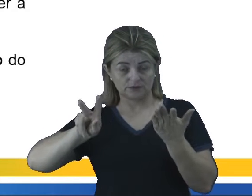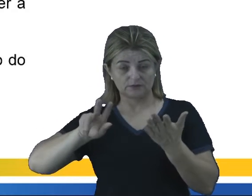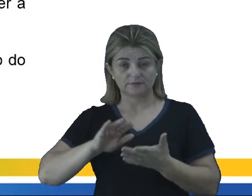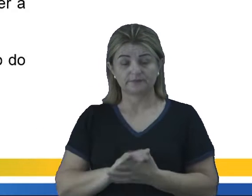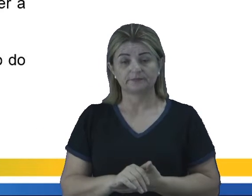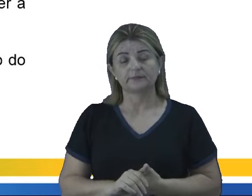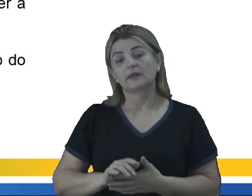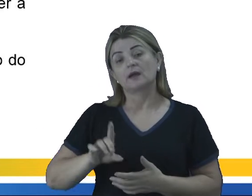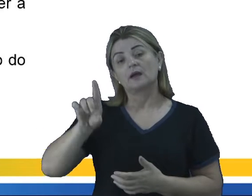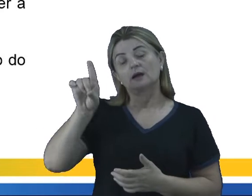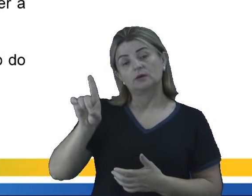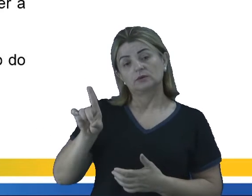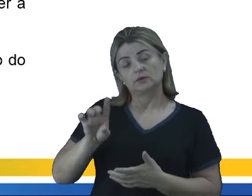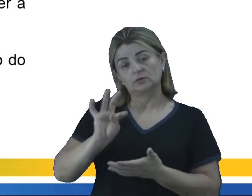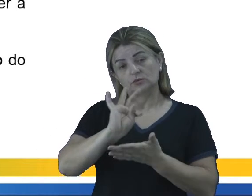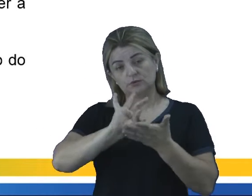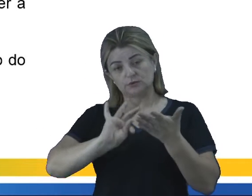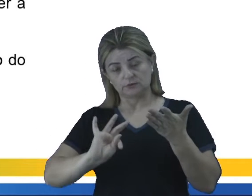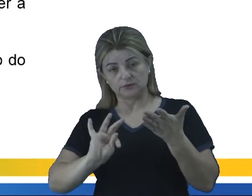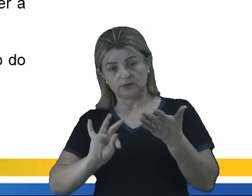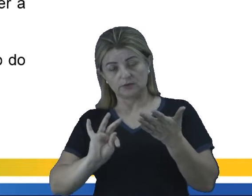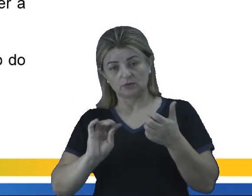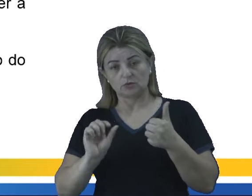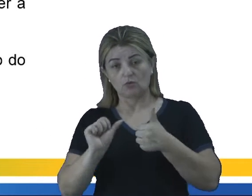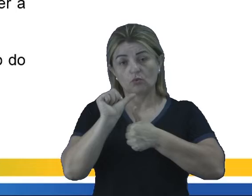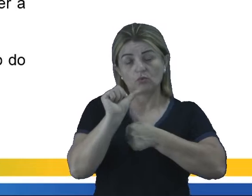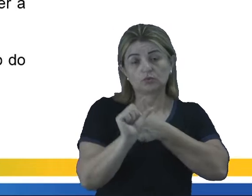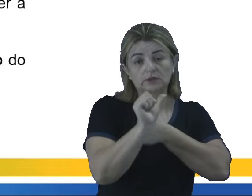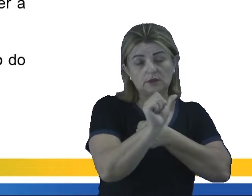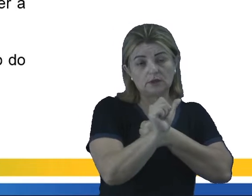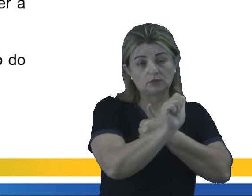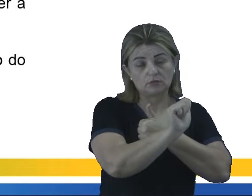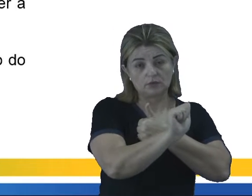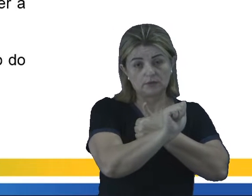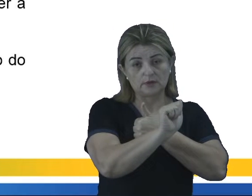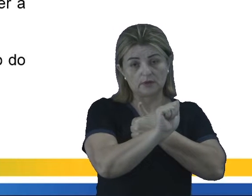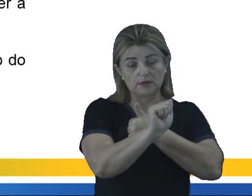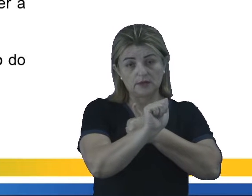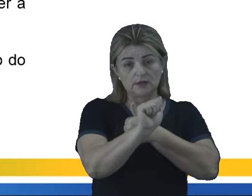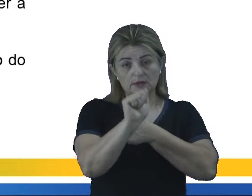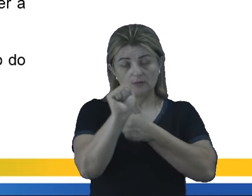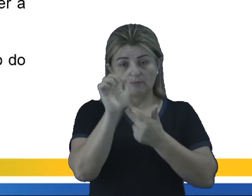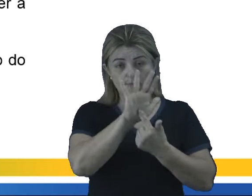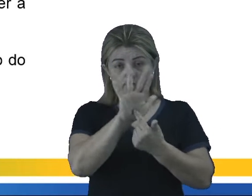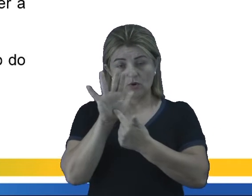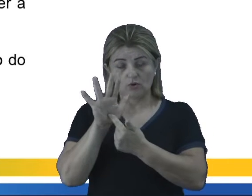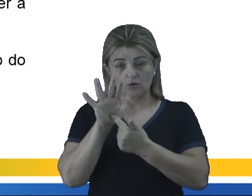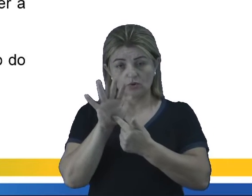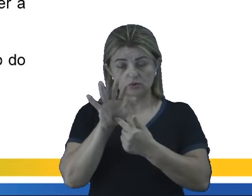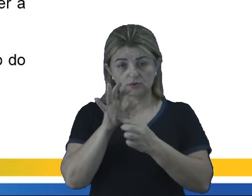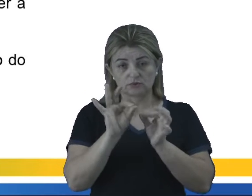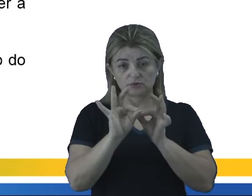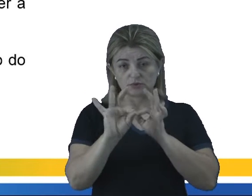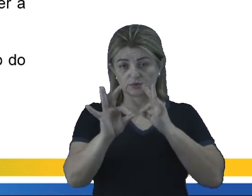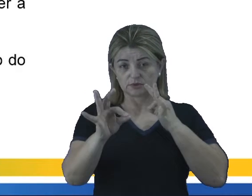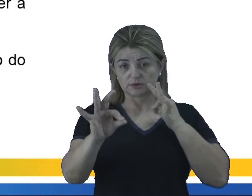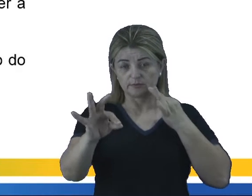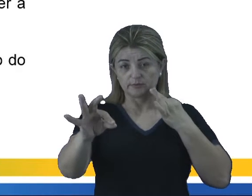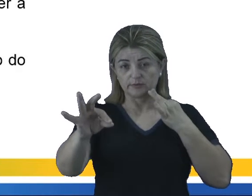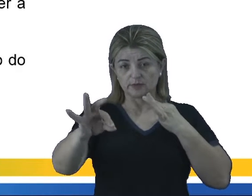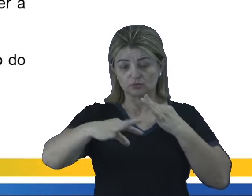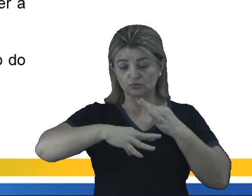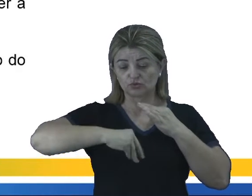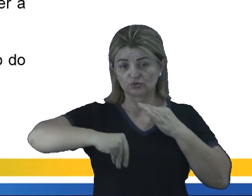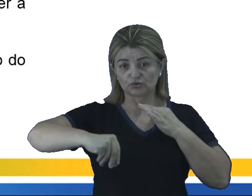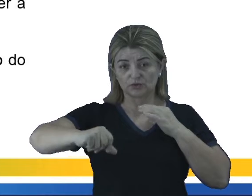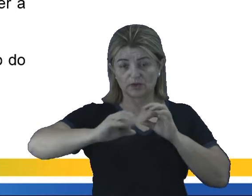As aves que aqui gorjeiam, não gorjeiam como lá. Nosso céu tem mais estrelas, nossas várzeas têm mais flores, nossos bosques